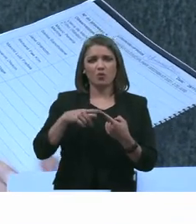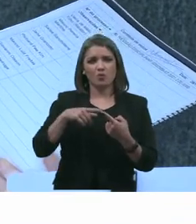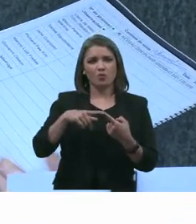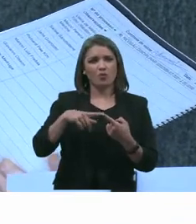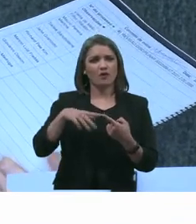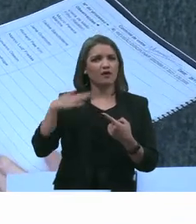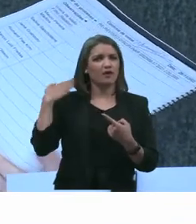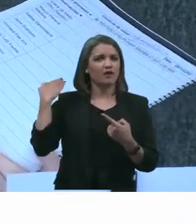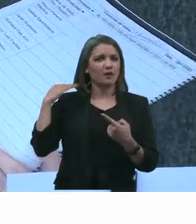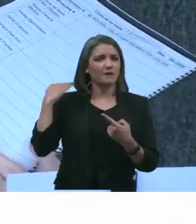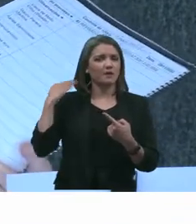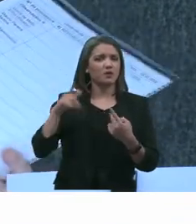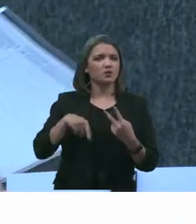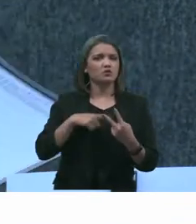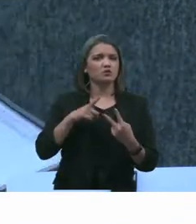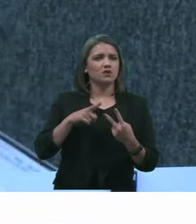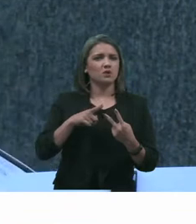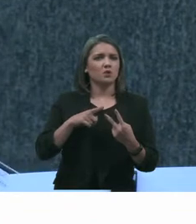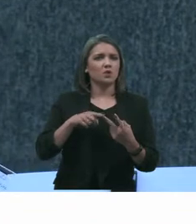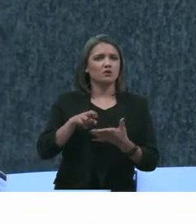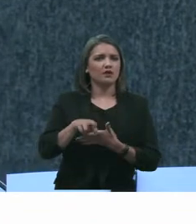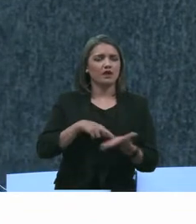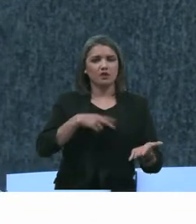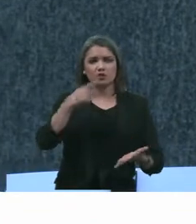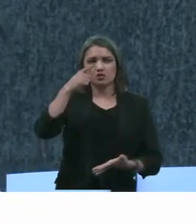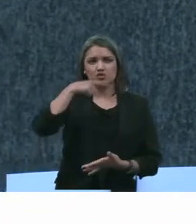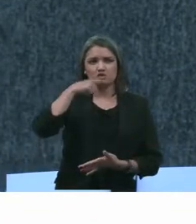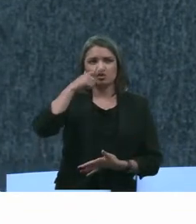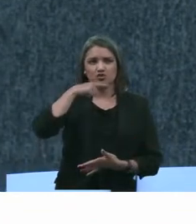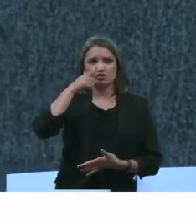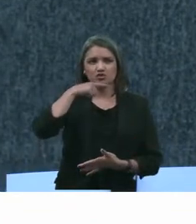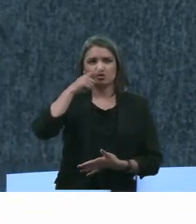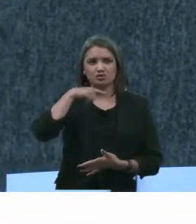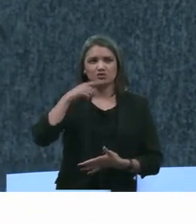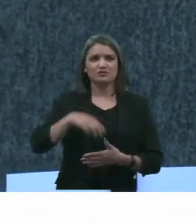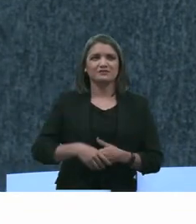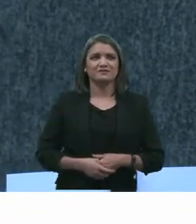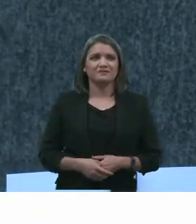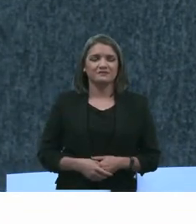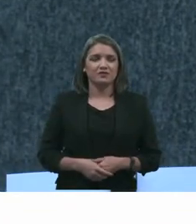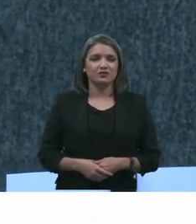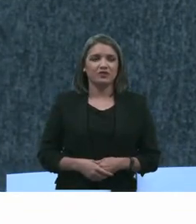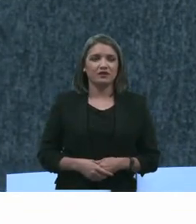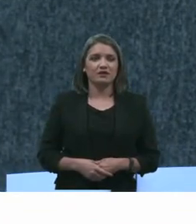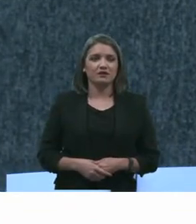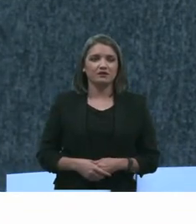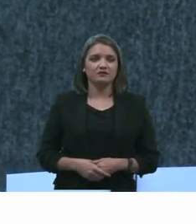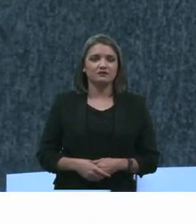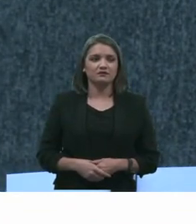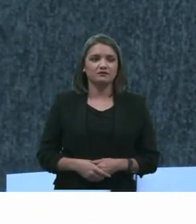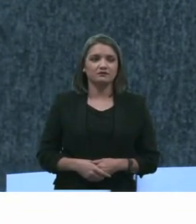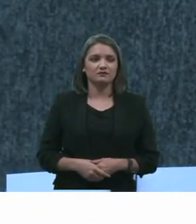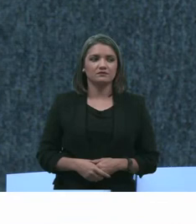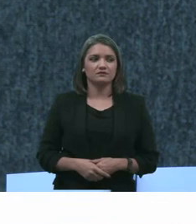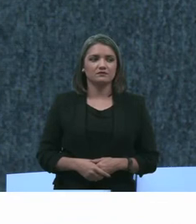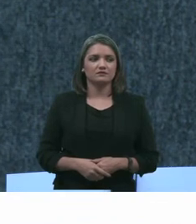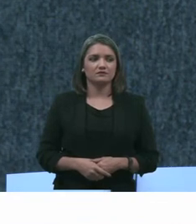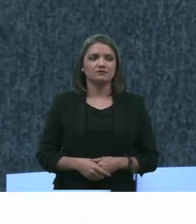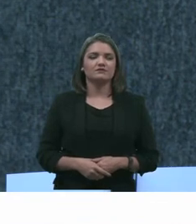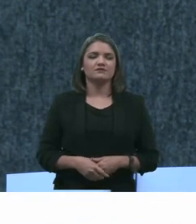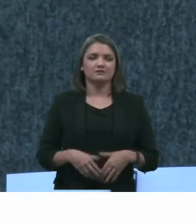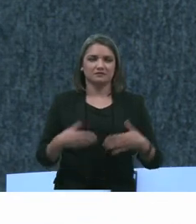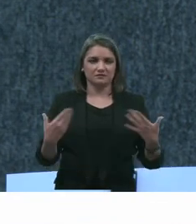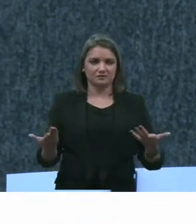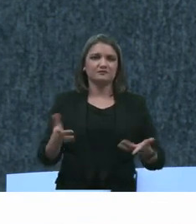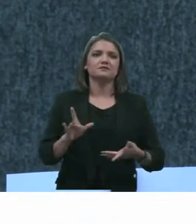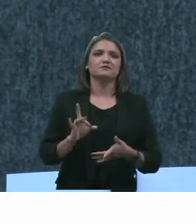outra da relatoria do ministro Gilmar Mendes. Também eu, e apreciando exclusivamente